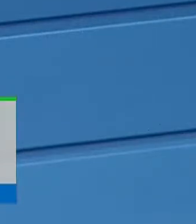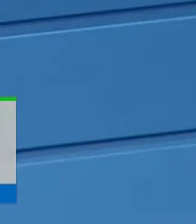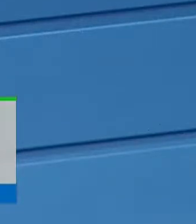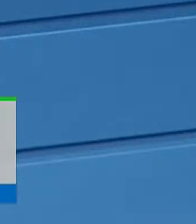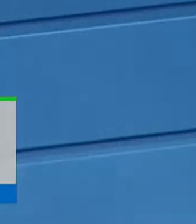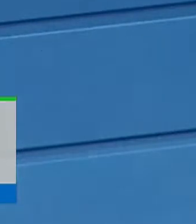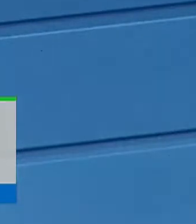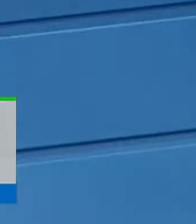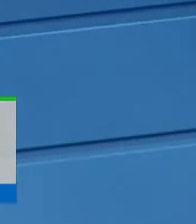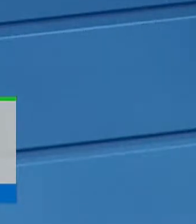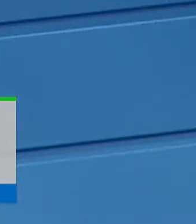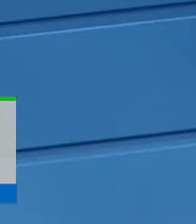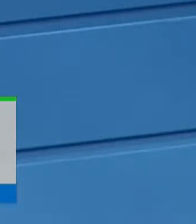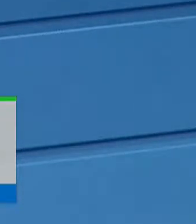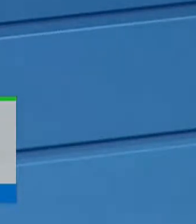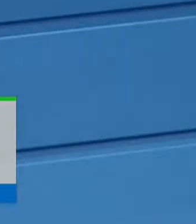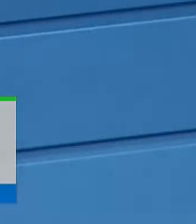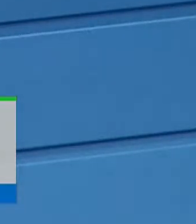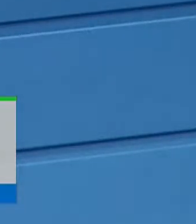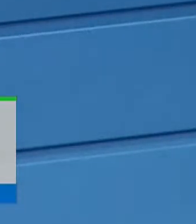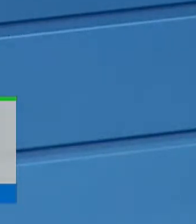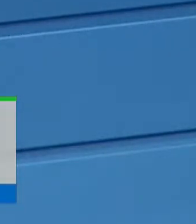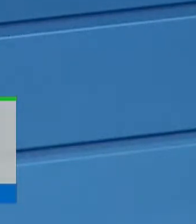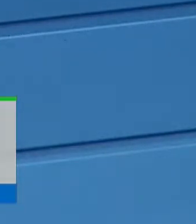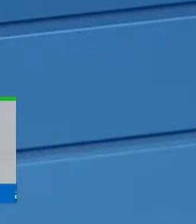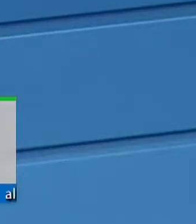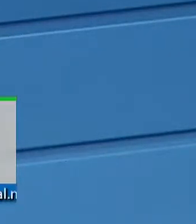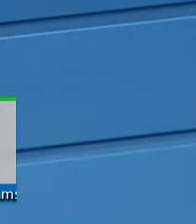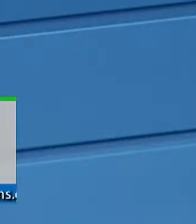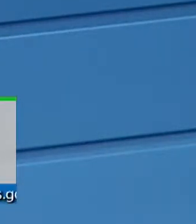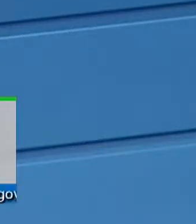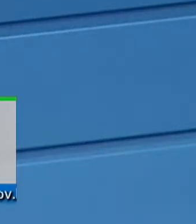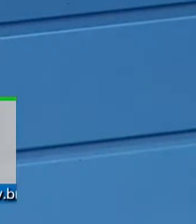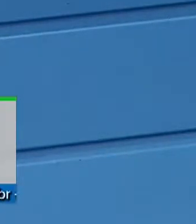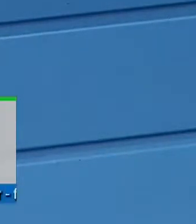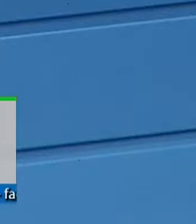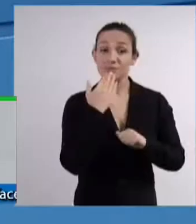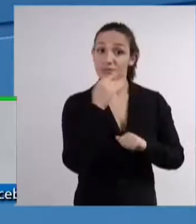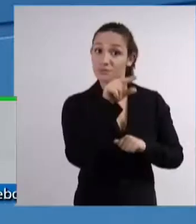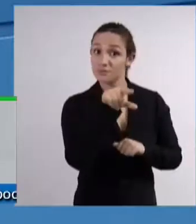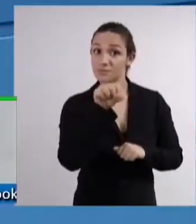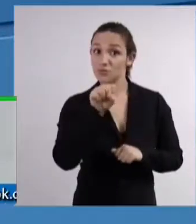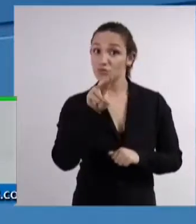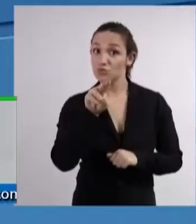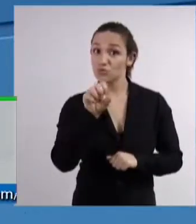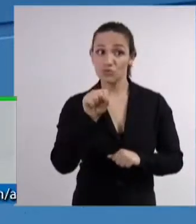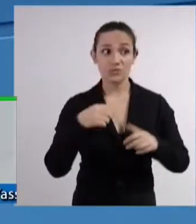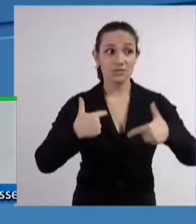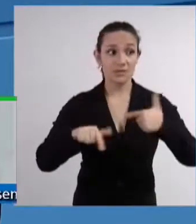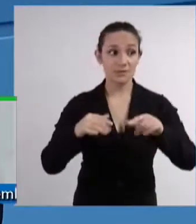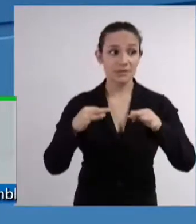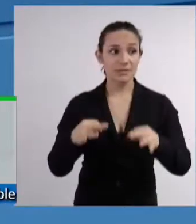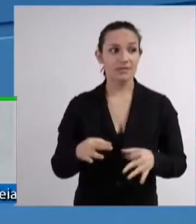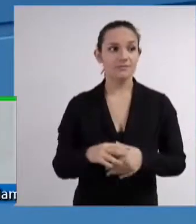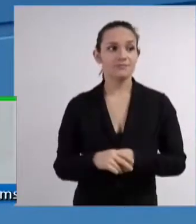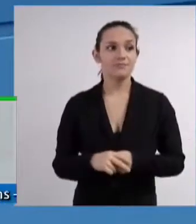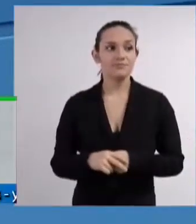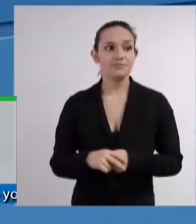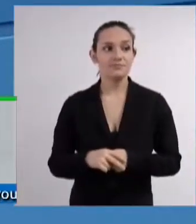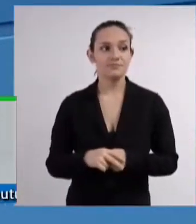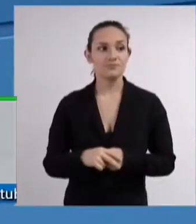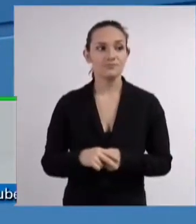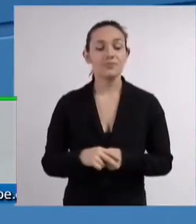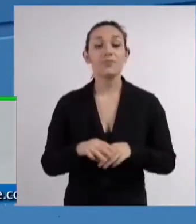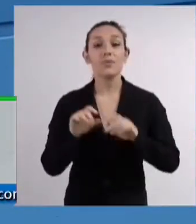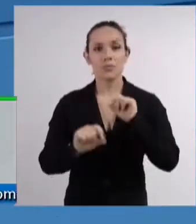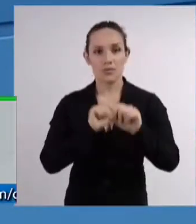correção, por exemplo, também envidar esforços para que o SUS funcione plenamente. Nós temos um boicote ao